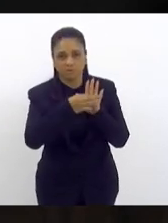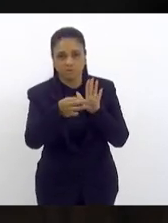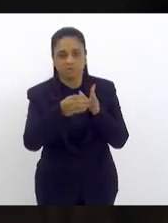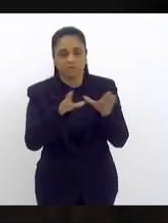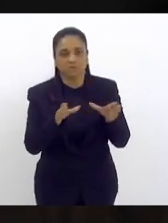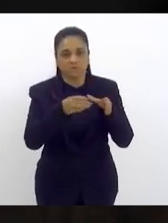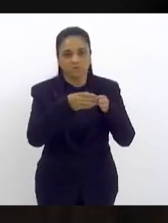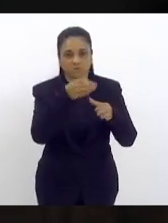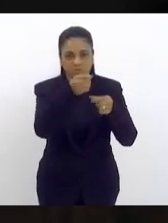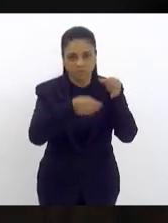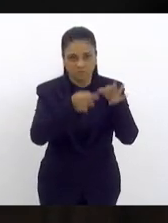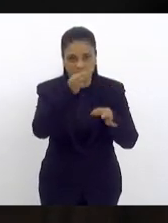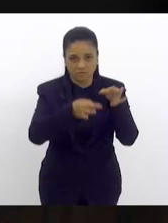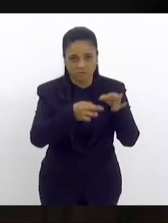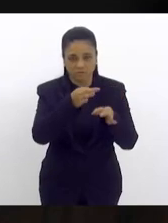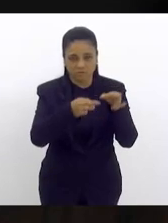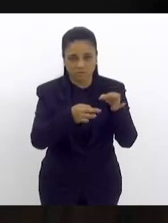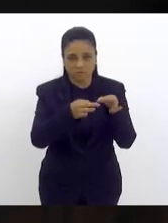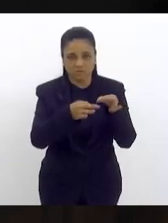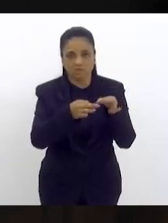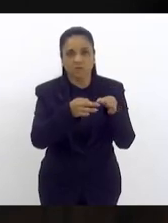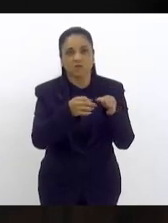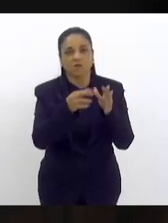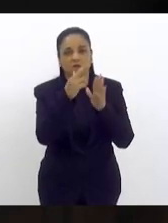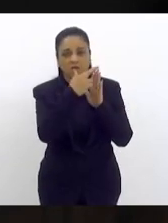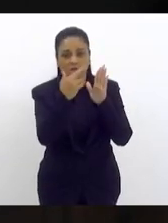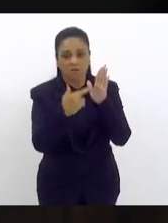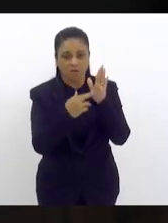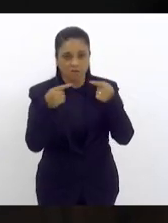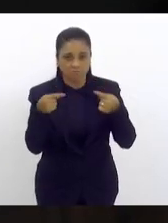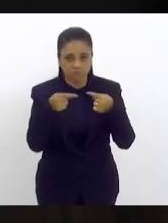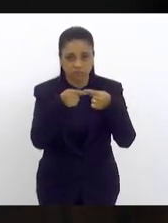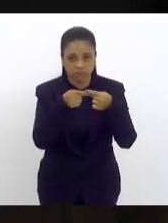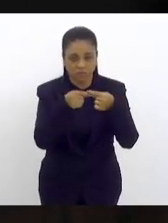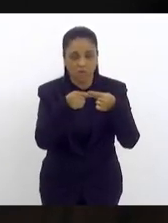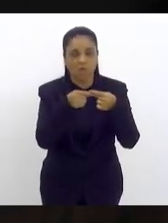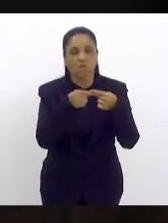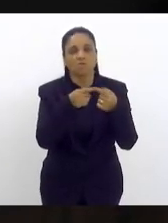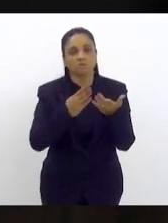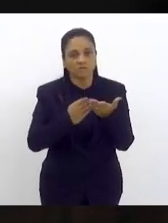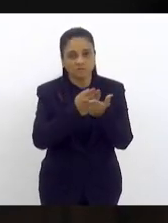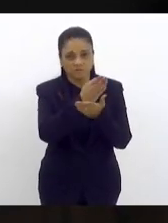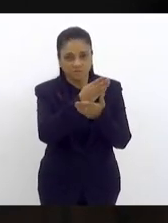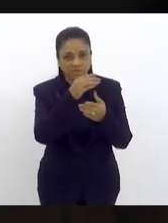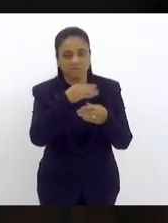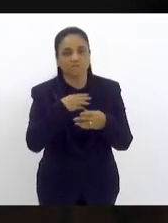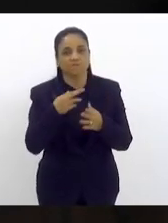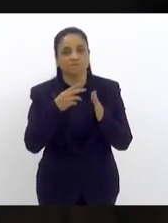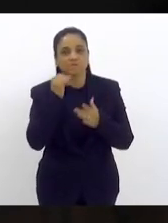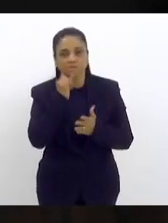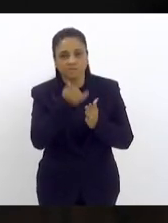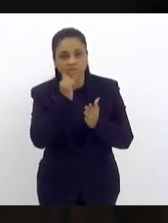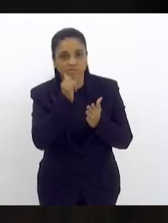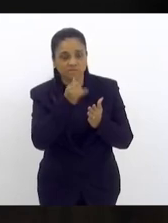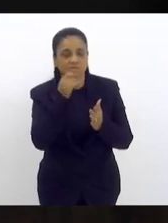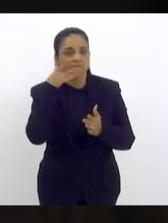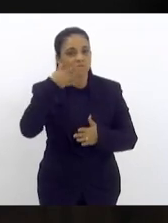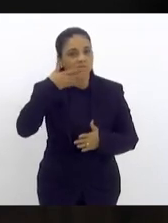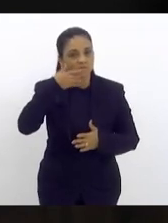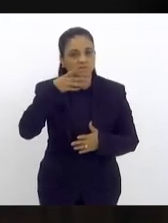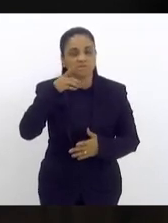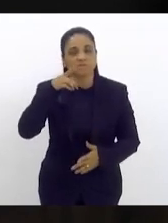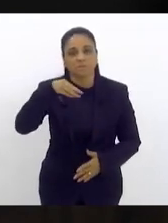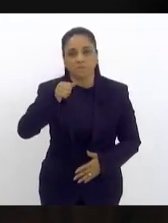e justiça pela juridicidade de normas internas e proposições externas favorável relatores deputados Márcio Pacheco e Rodrigo